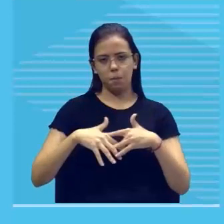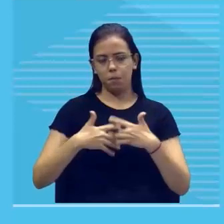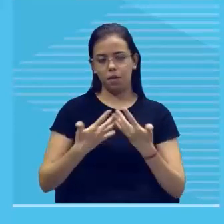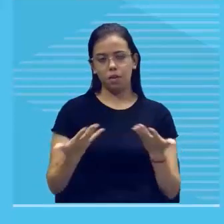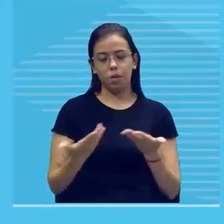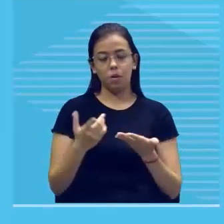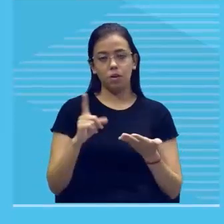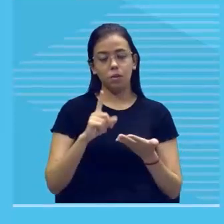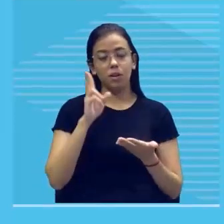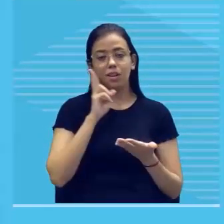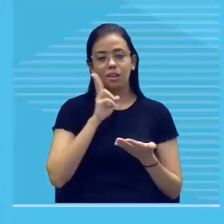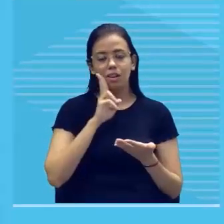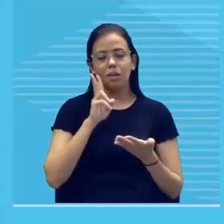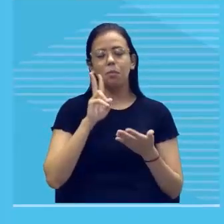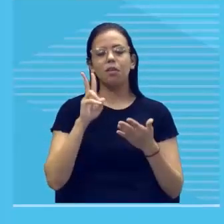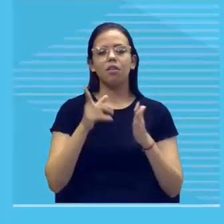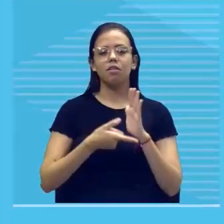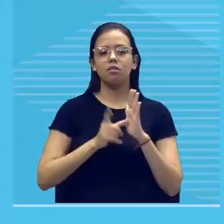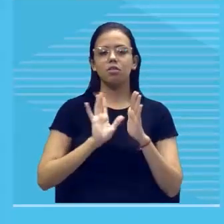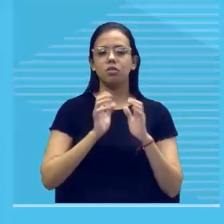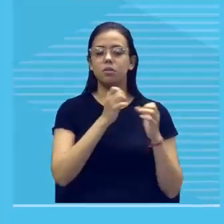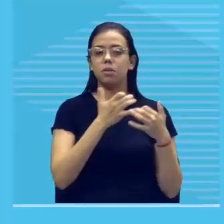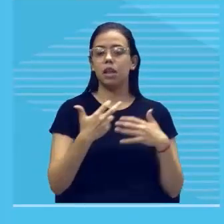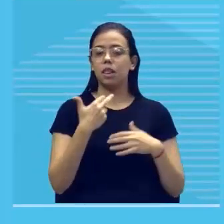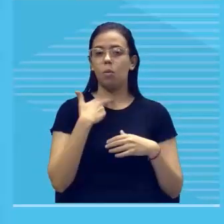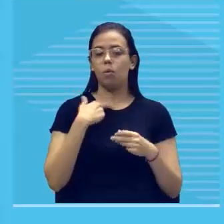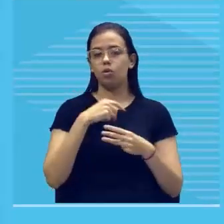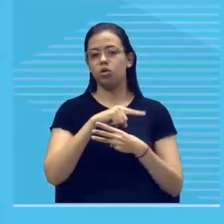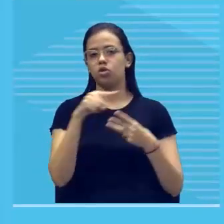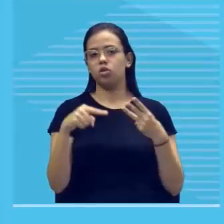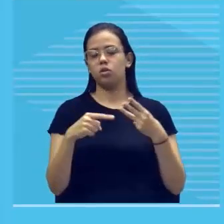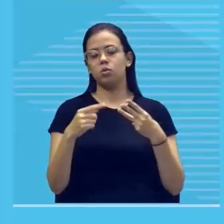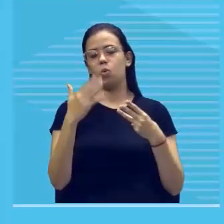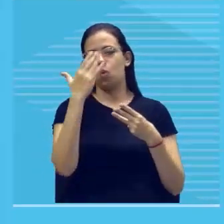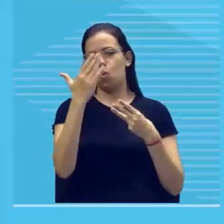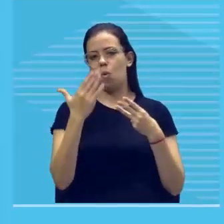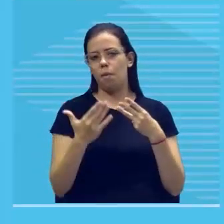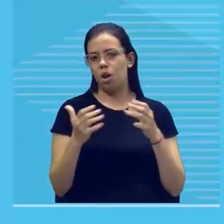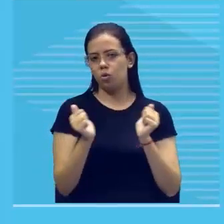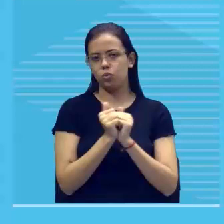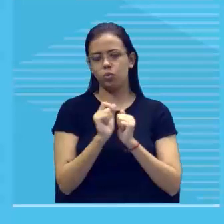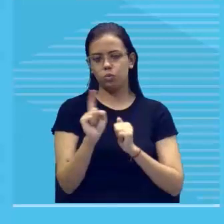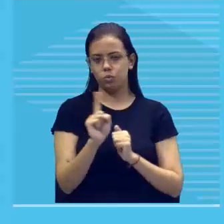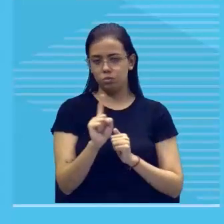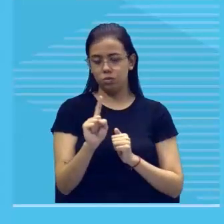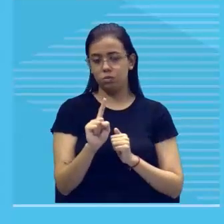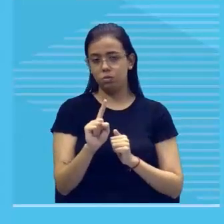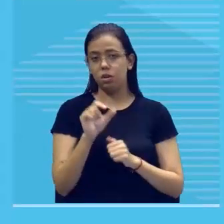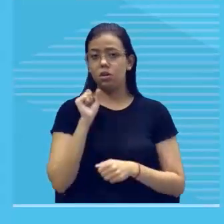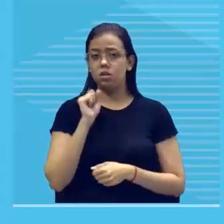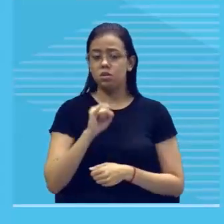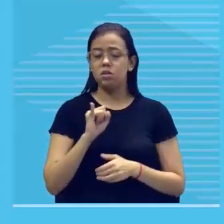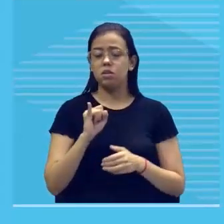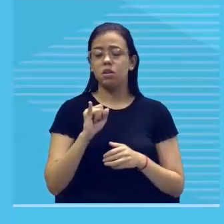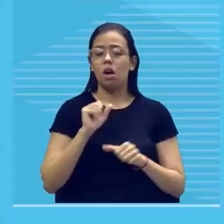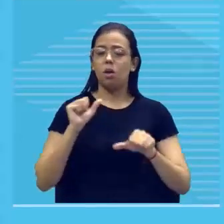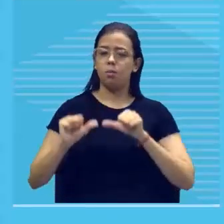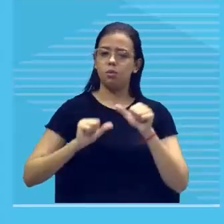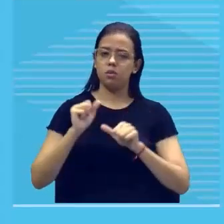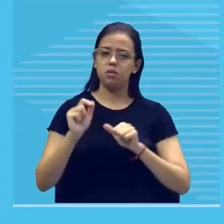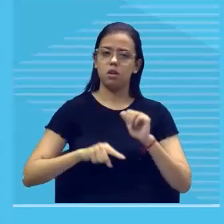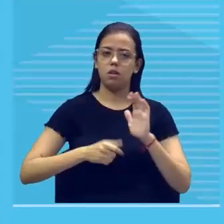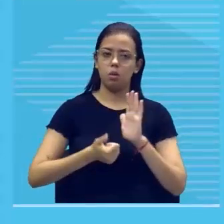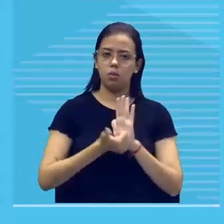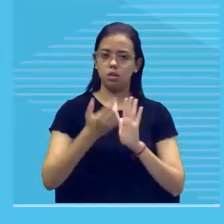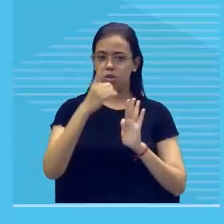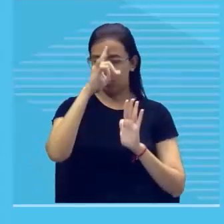que eu disse não compare as três grandezas ao mesmo tempo compare no caso a minha variável está em dias o